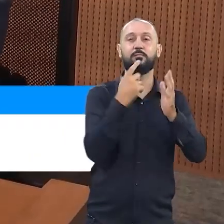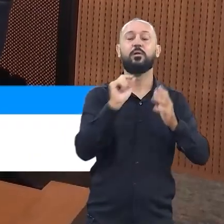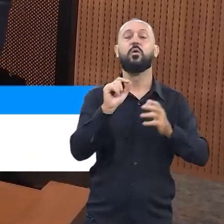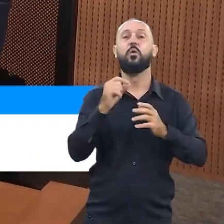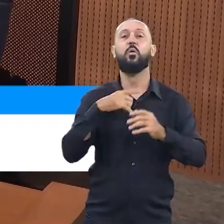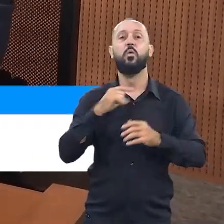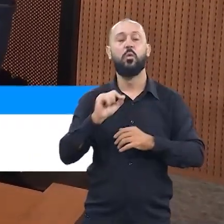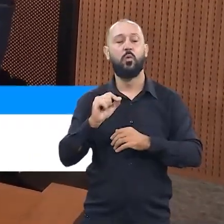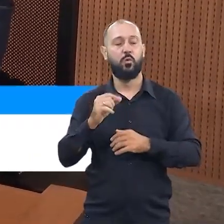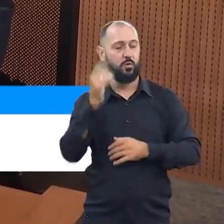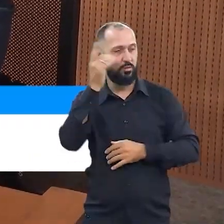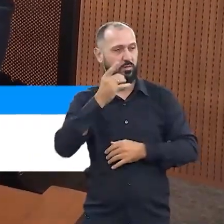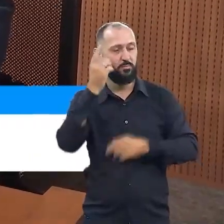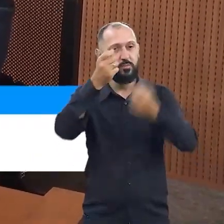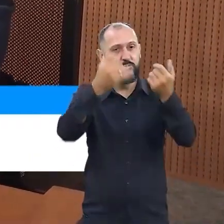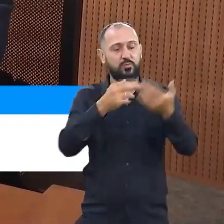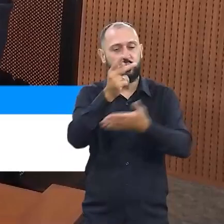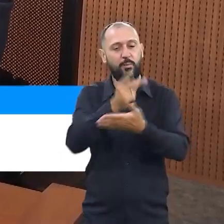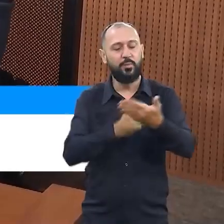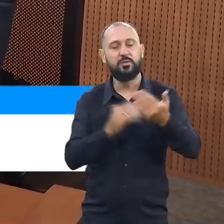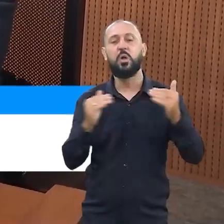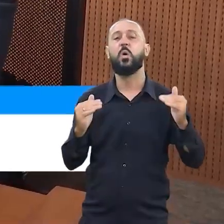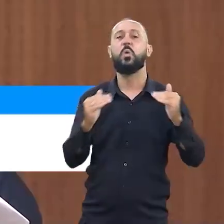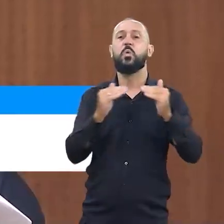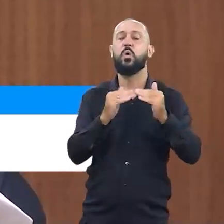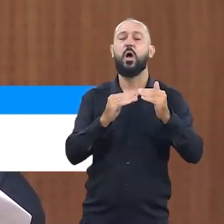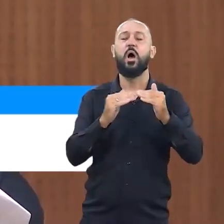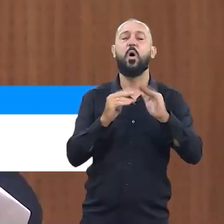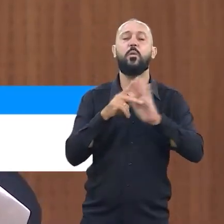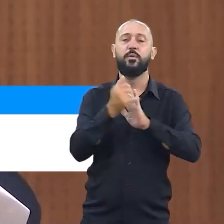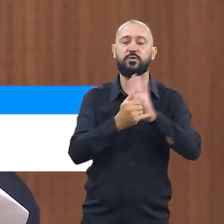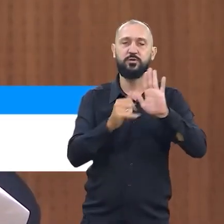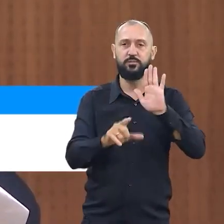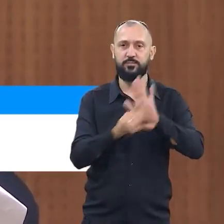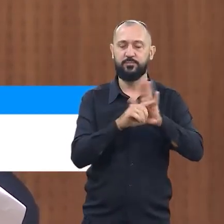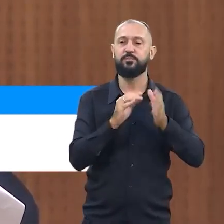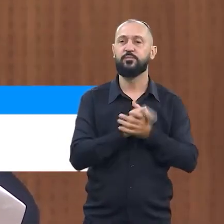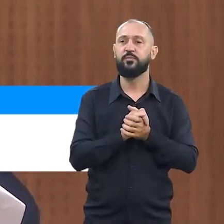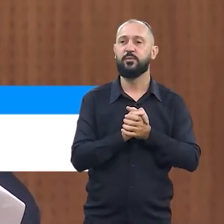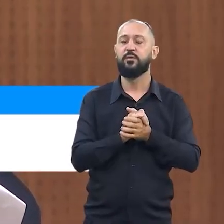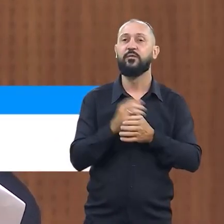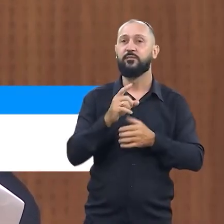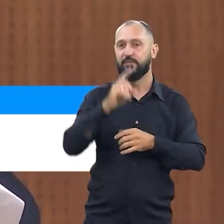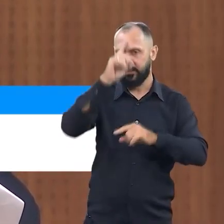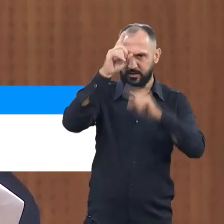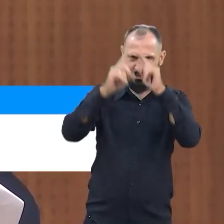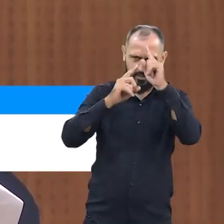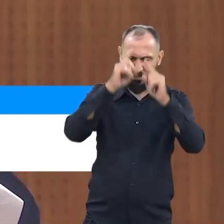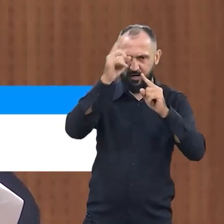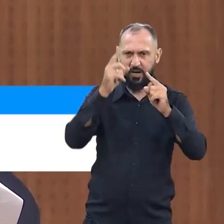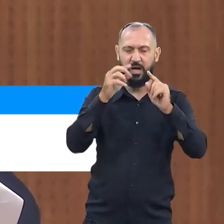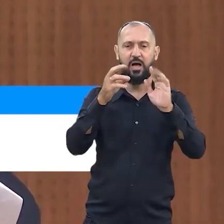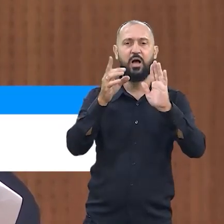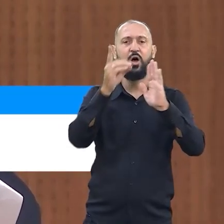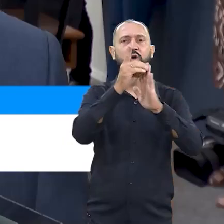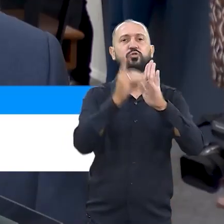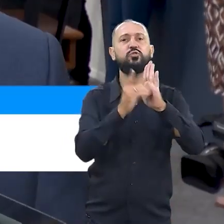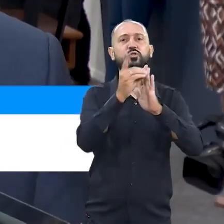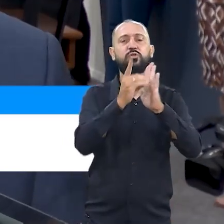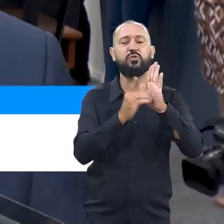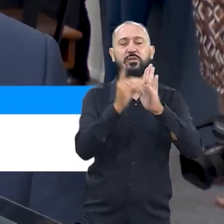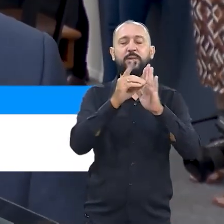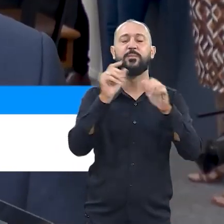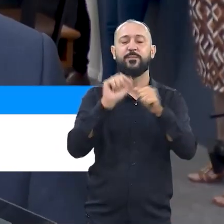deputado Pedro Seu Neto, do PSD, relator da matéria, falou sobre o seu parecer favorável ao projeto de lei. Vai